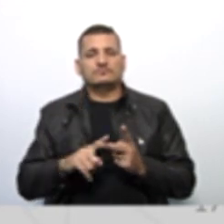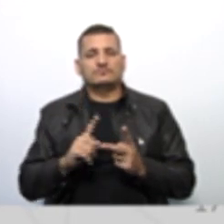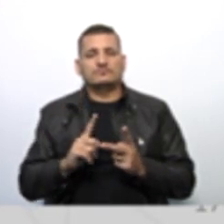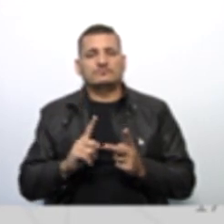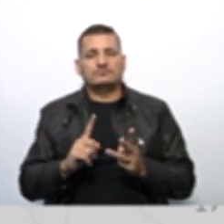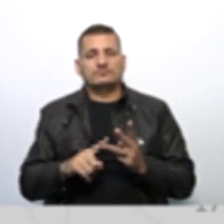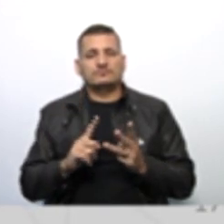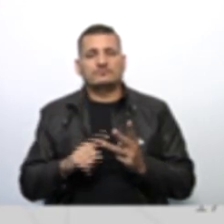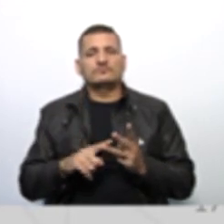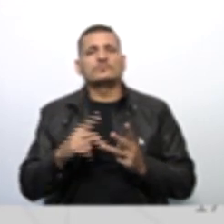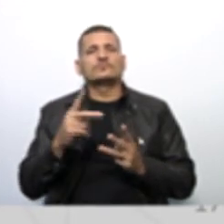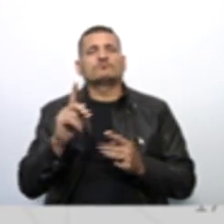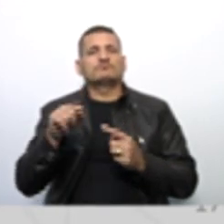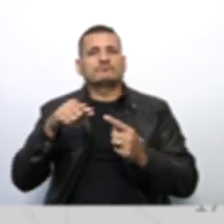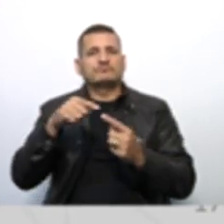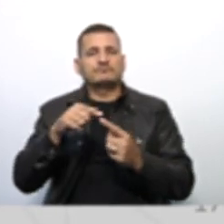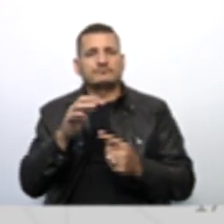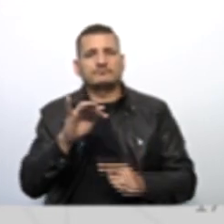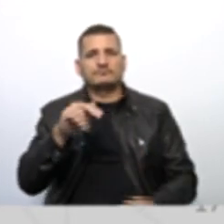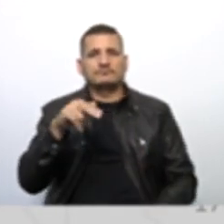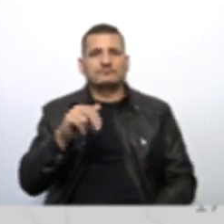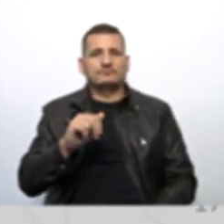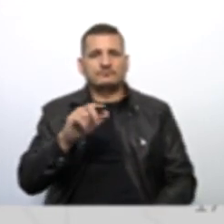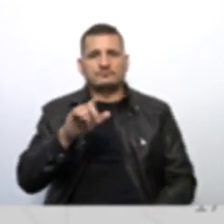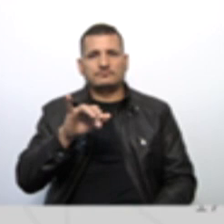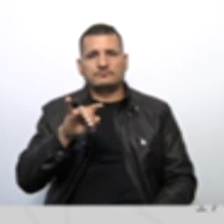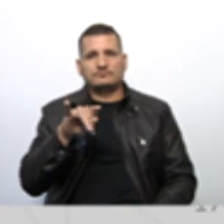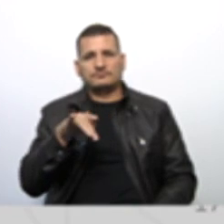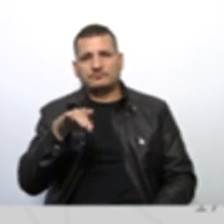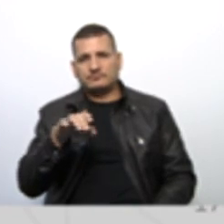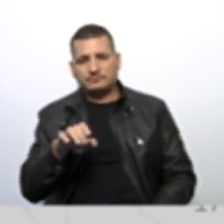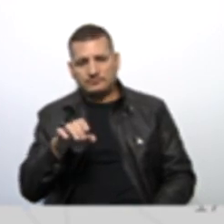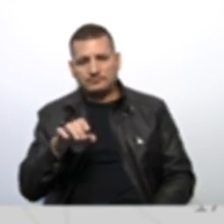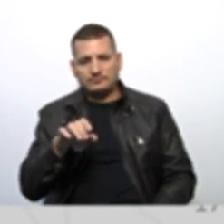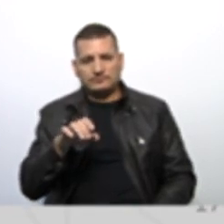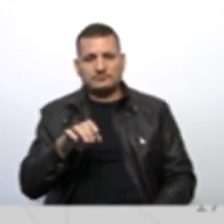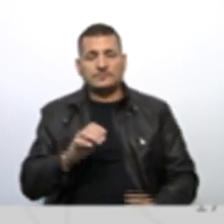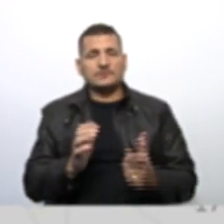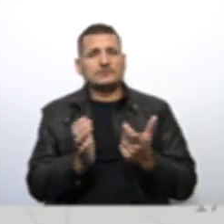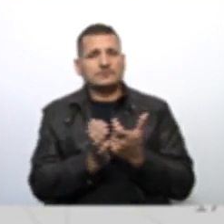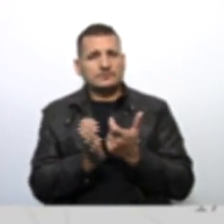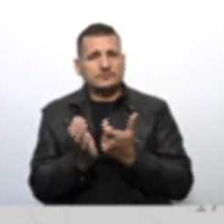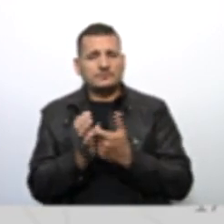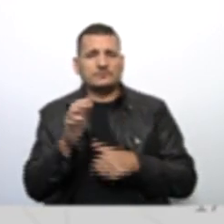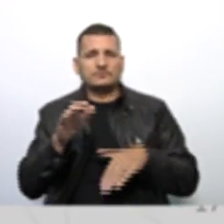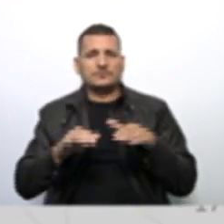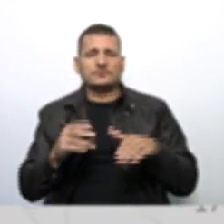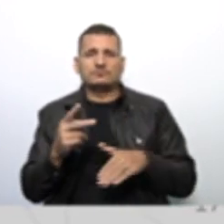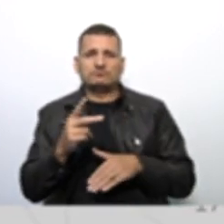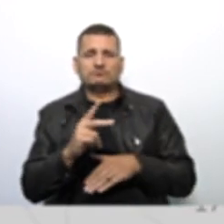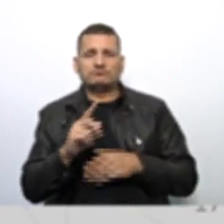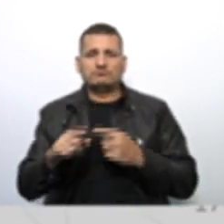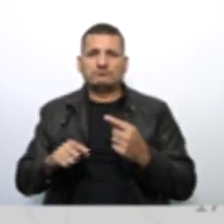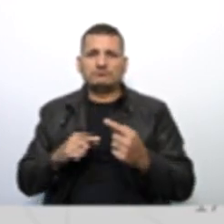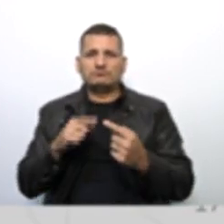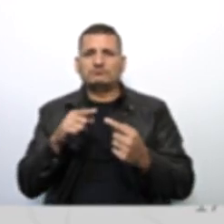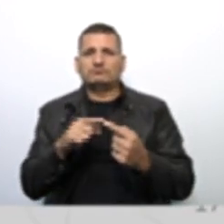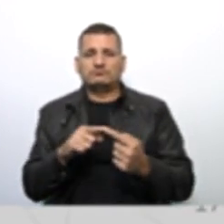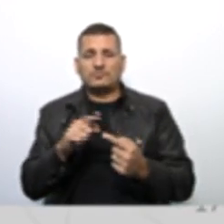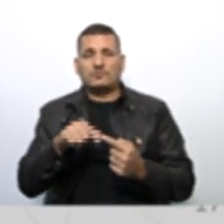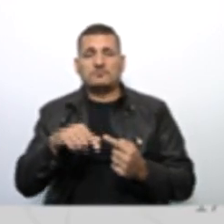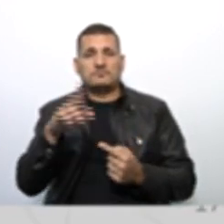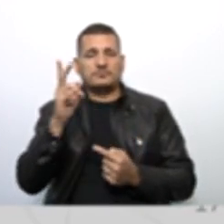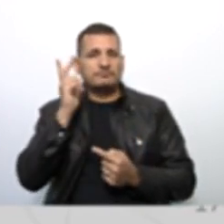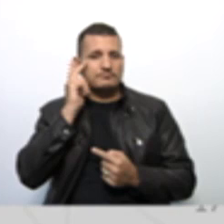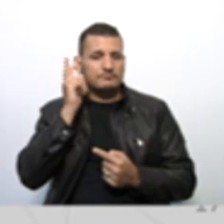sua finalidade, certo? A classificação de acordo com a sua abrangência é a mais